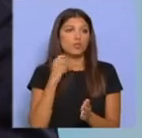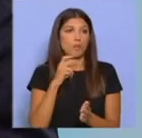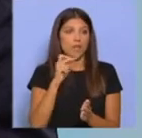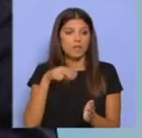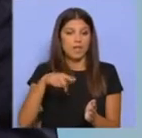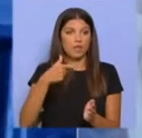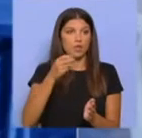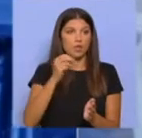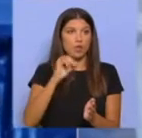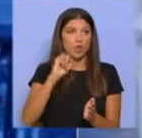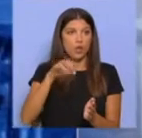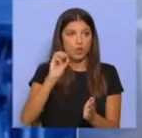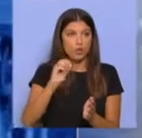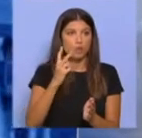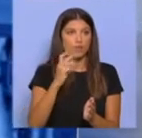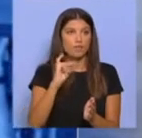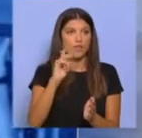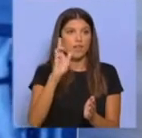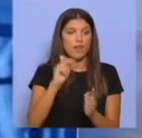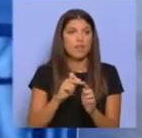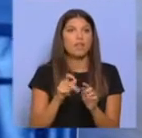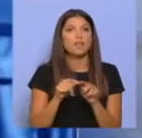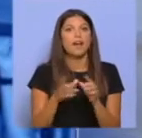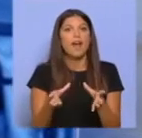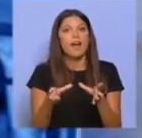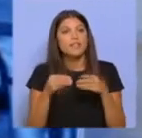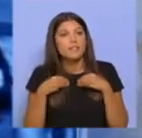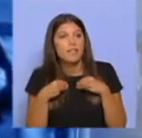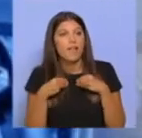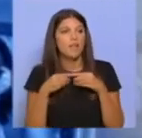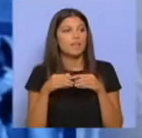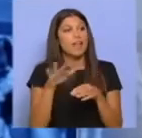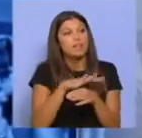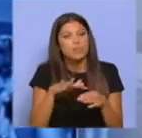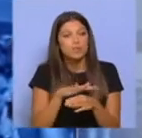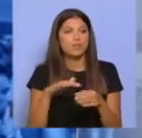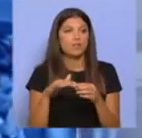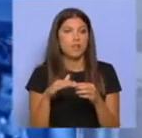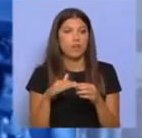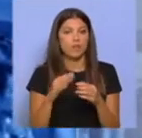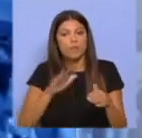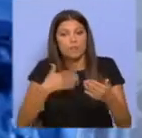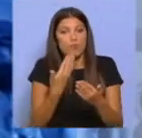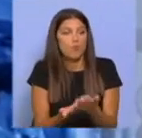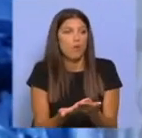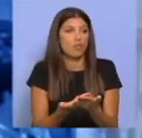também para colocar no nosso país esta proposta?